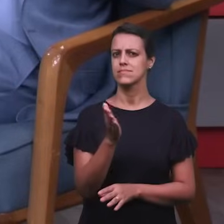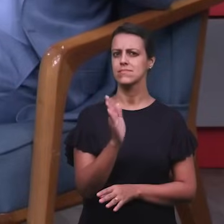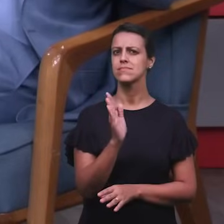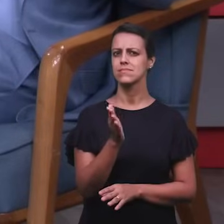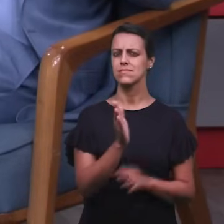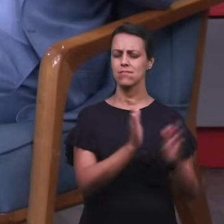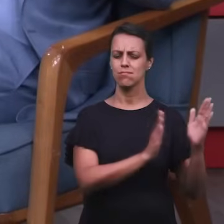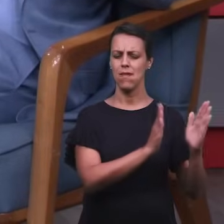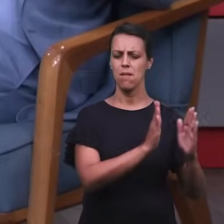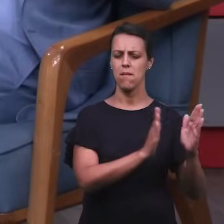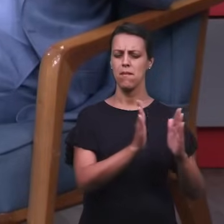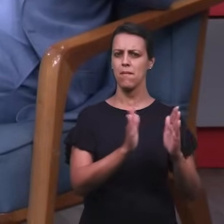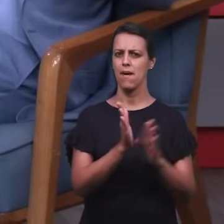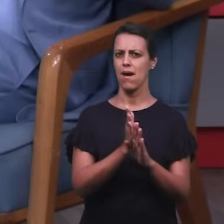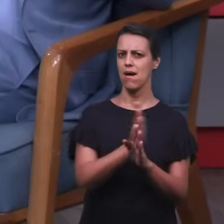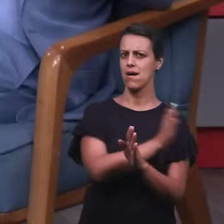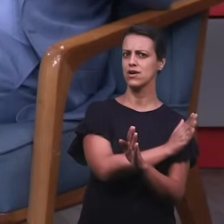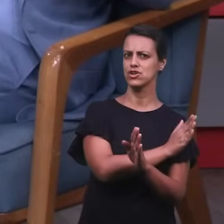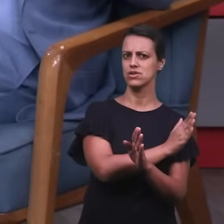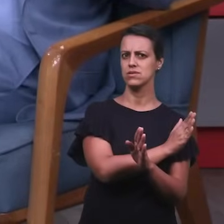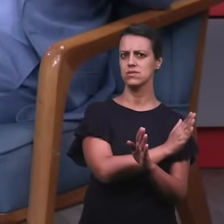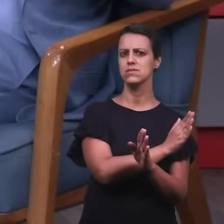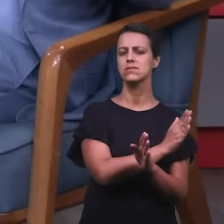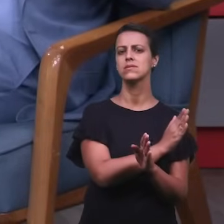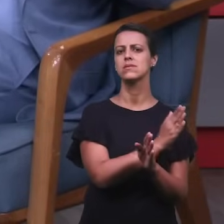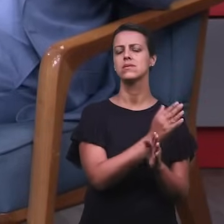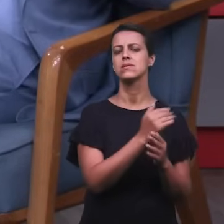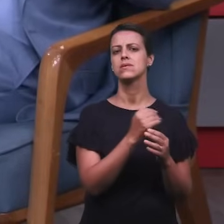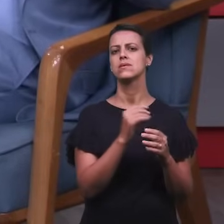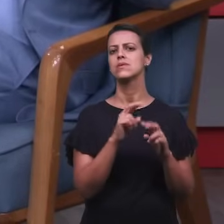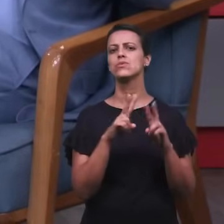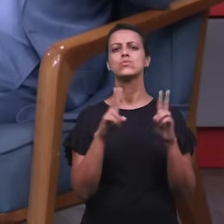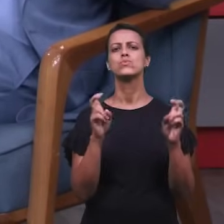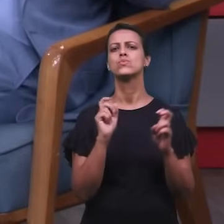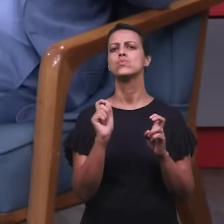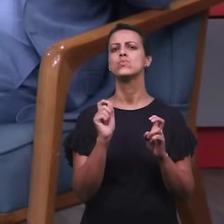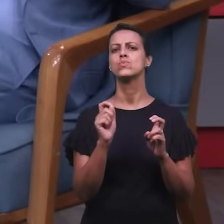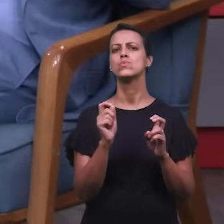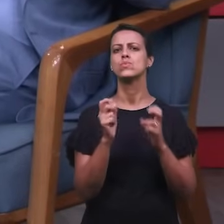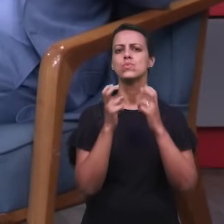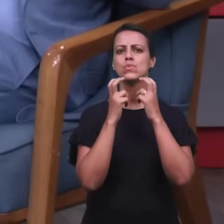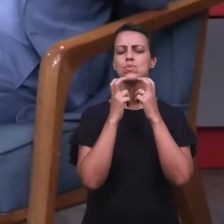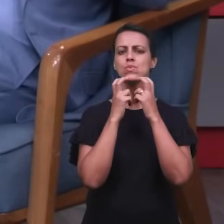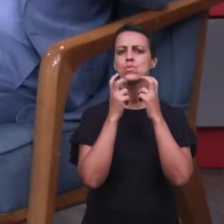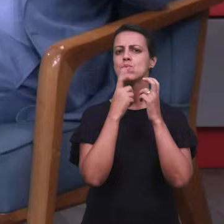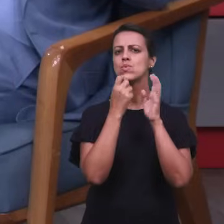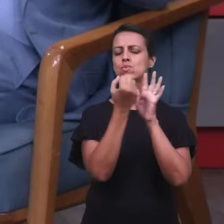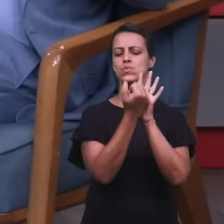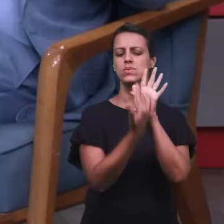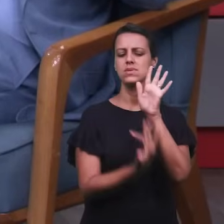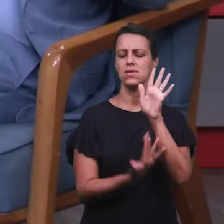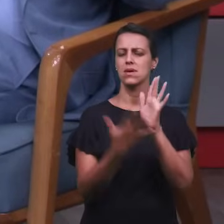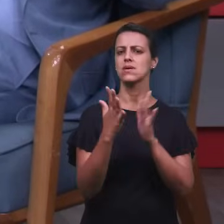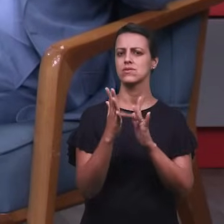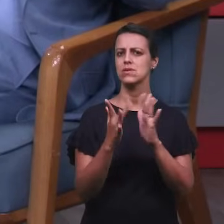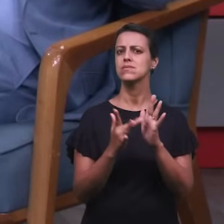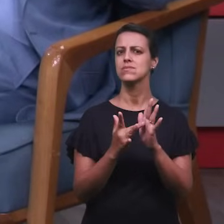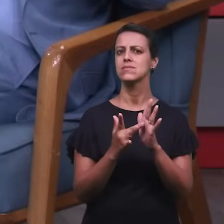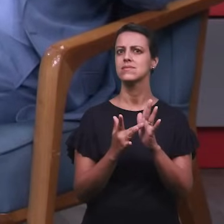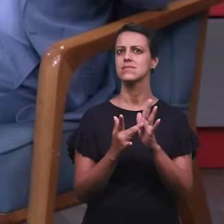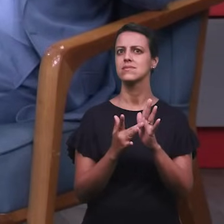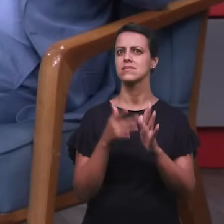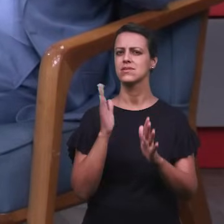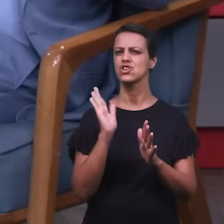aquilo que está na Bíblia desde o seu início sobre o sangue de Jesus, né? Falamos no evento